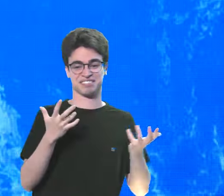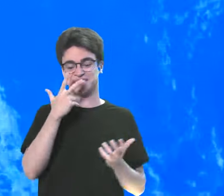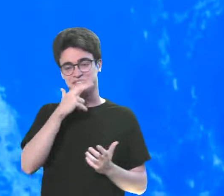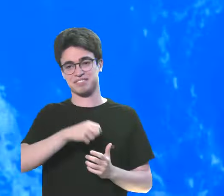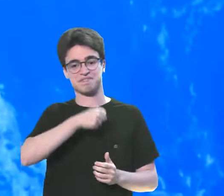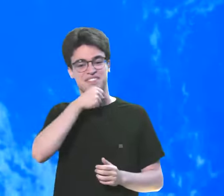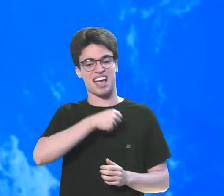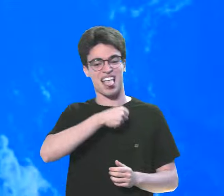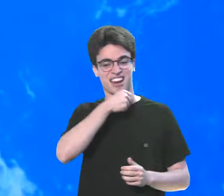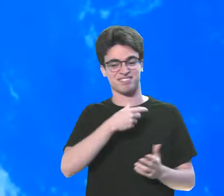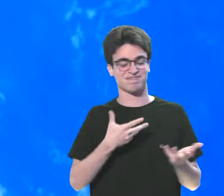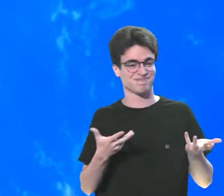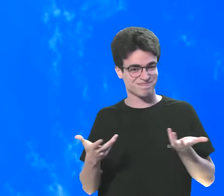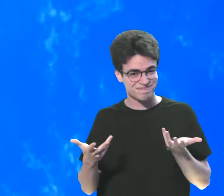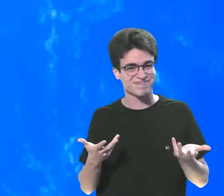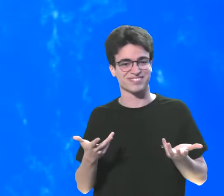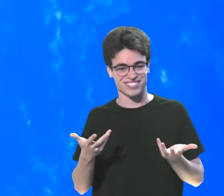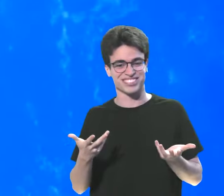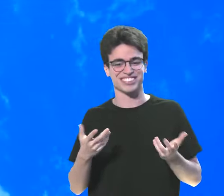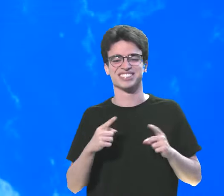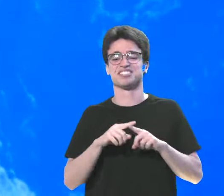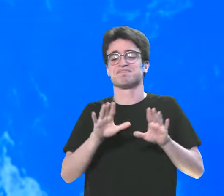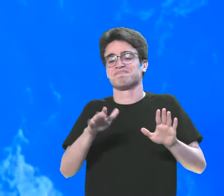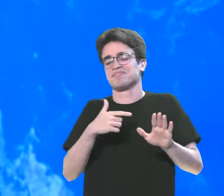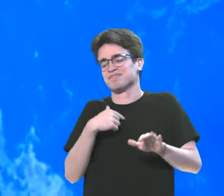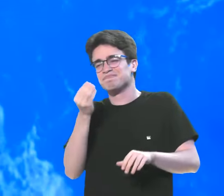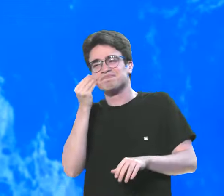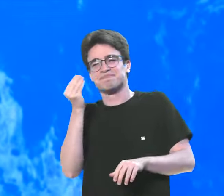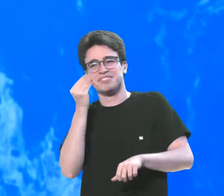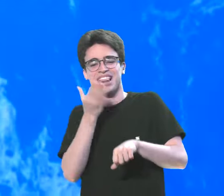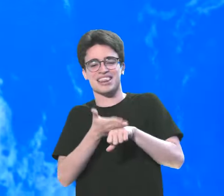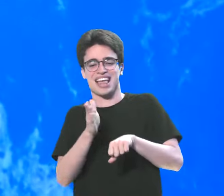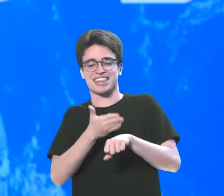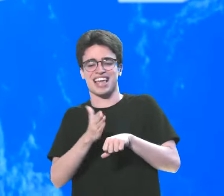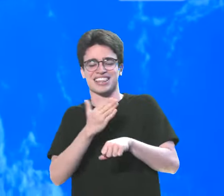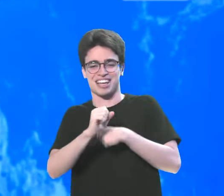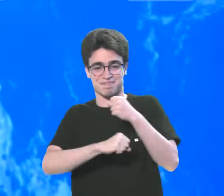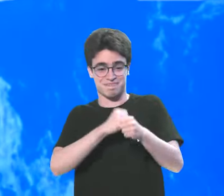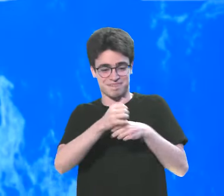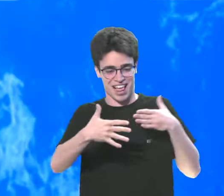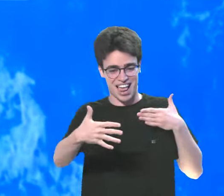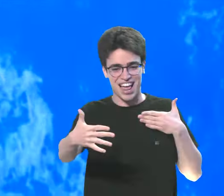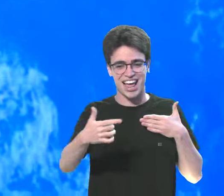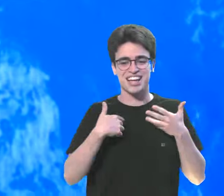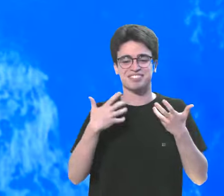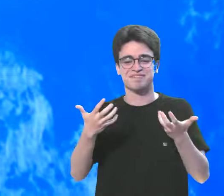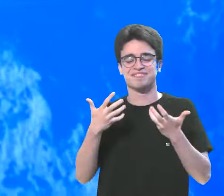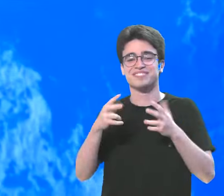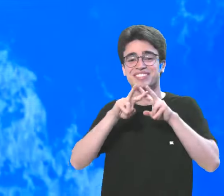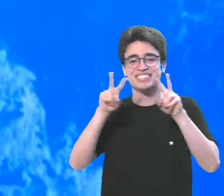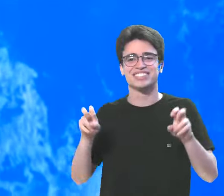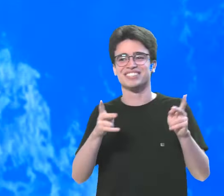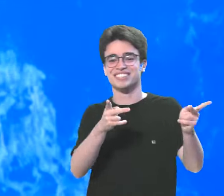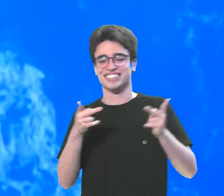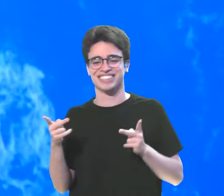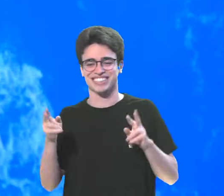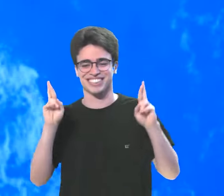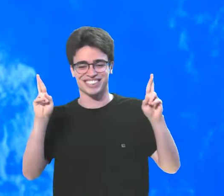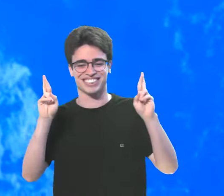Tiozão e mas eu tô treinando tá então esse ano aí vou começar a fazer visitantes também se Deus